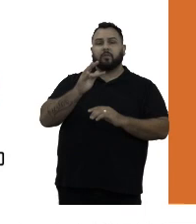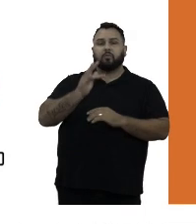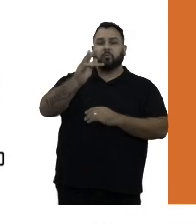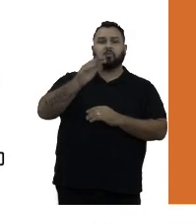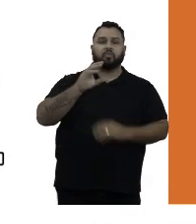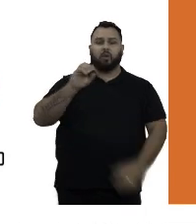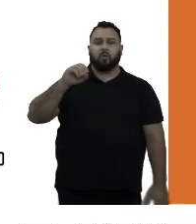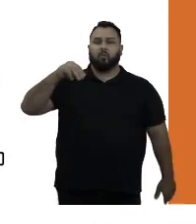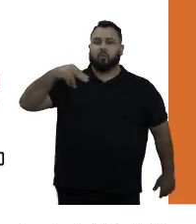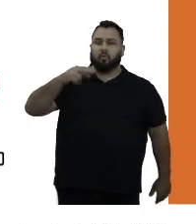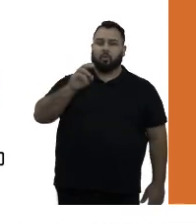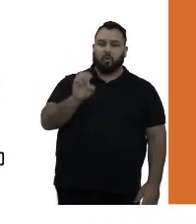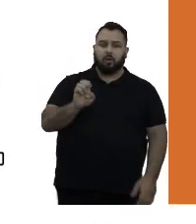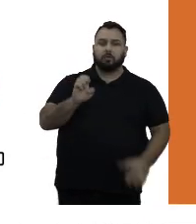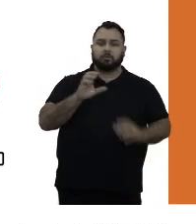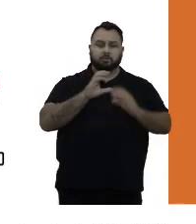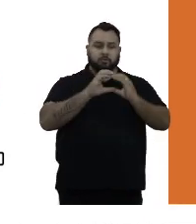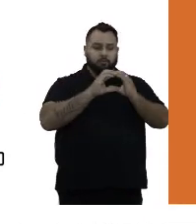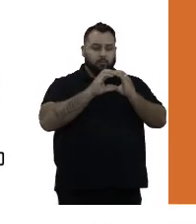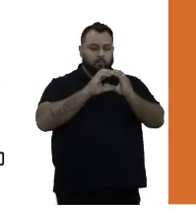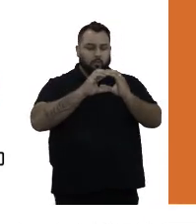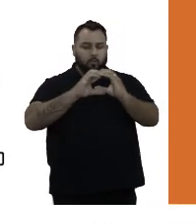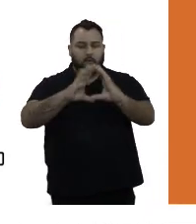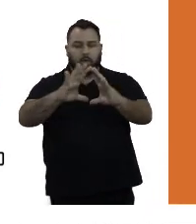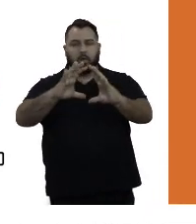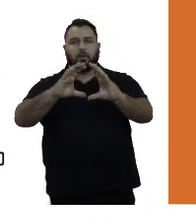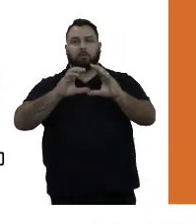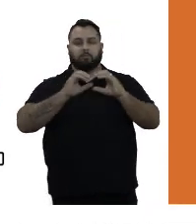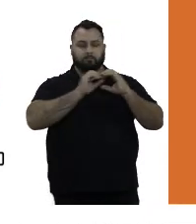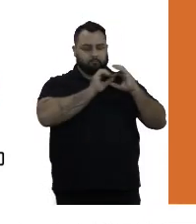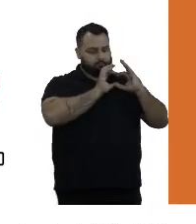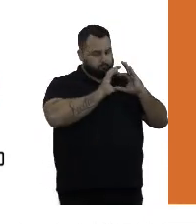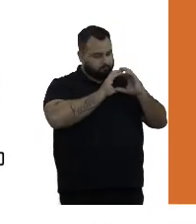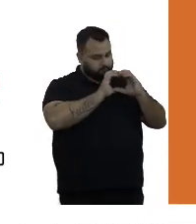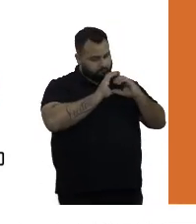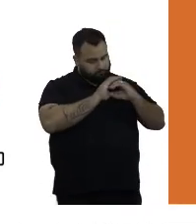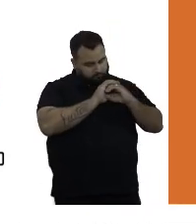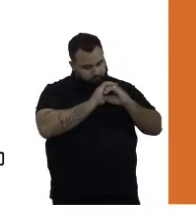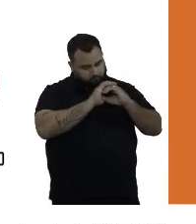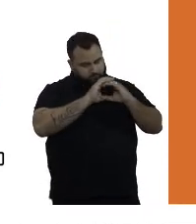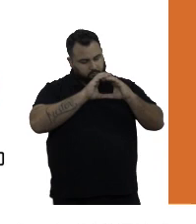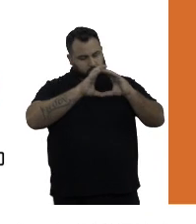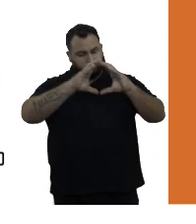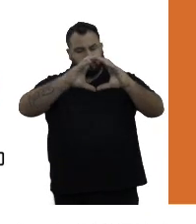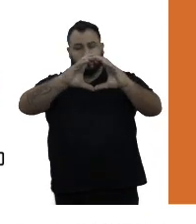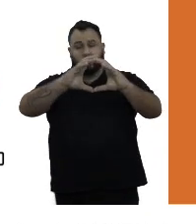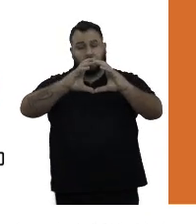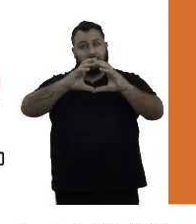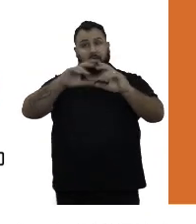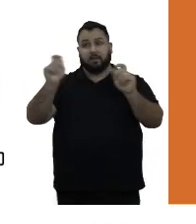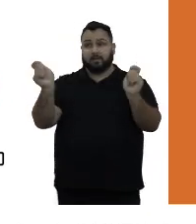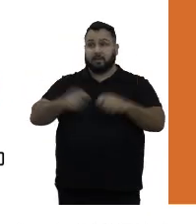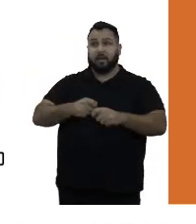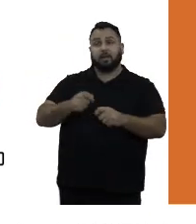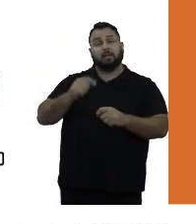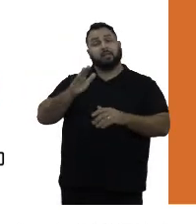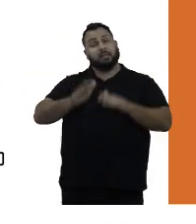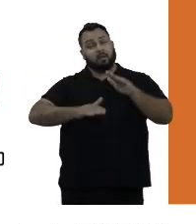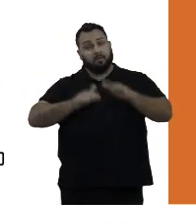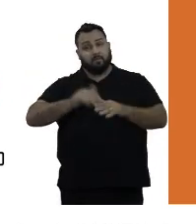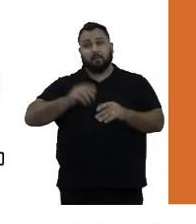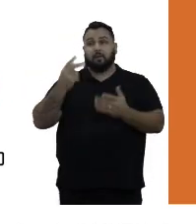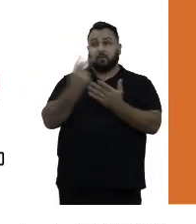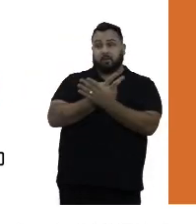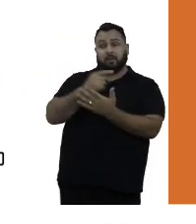Futuros, ele fala um pouco ali, né, sobre os futuros possíveis, preferíveis, plausíveis... prováveis, e esse